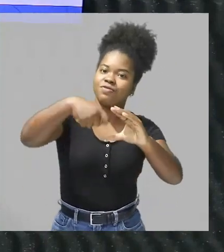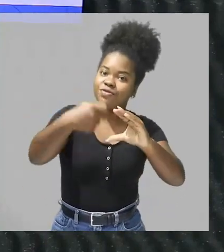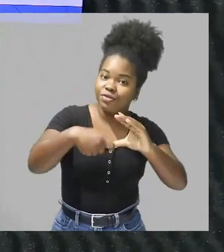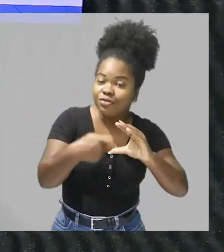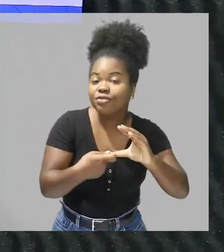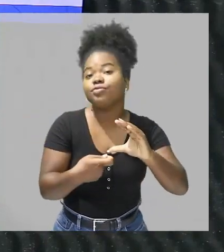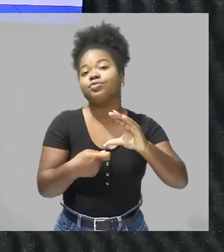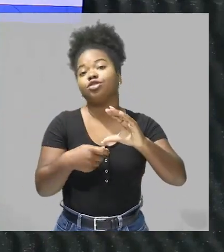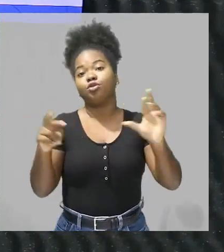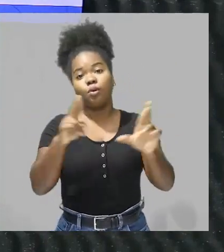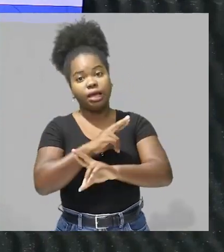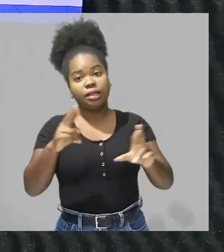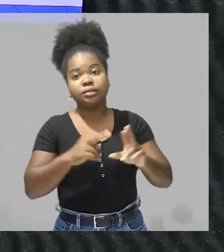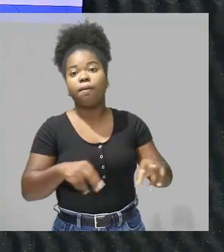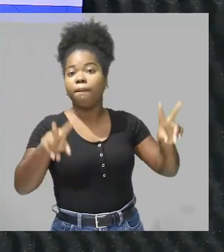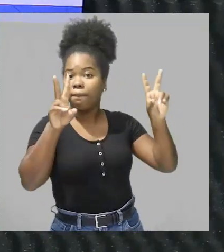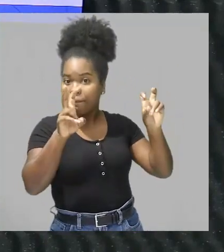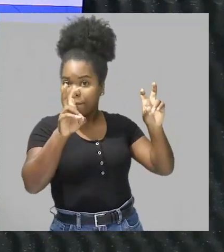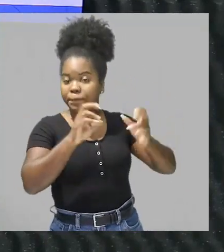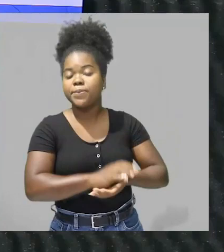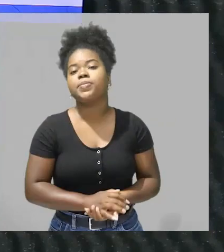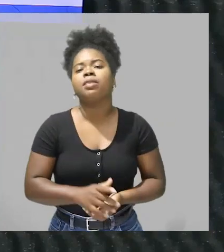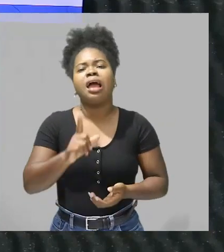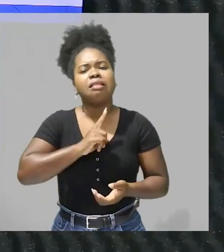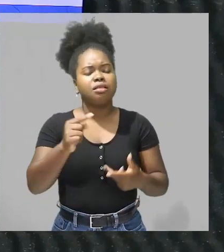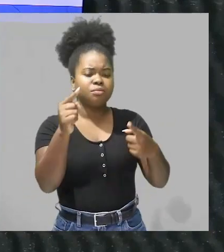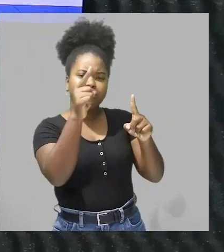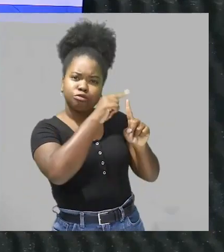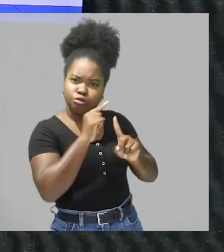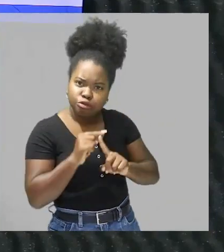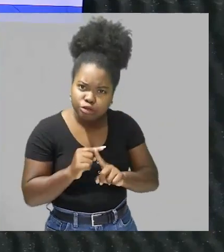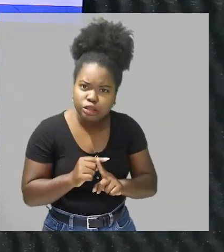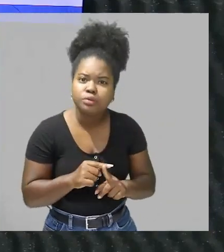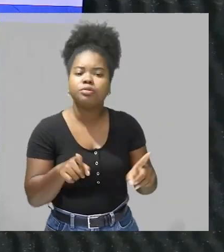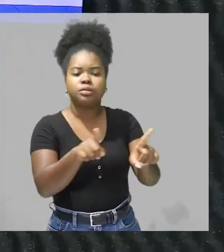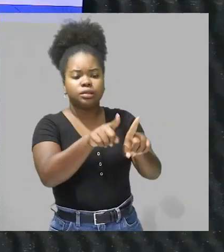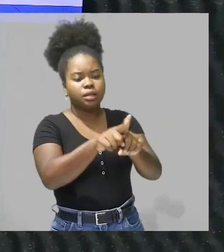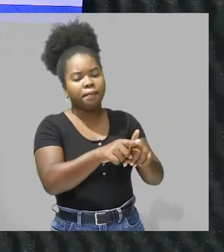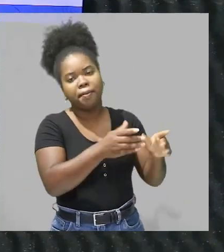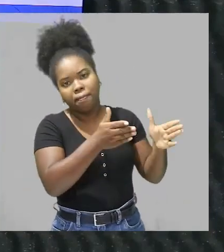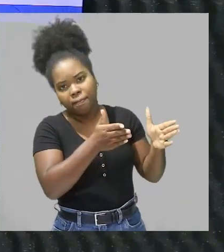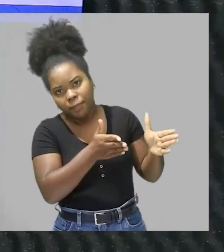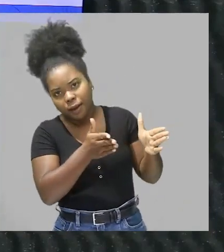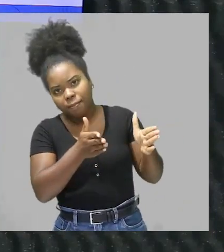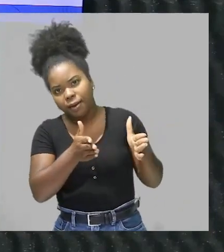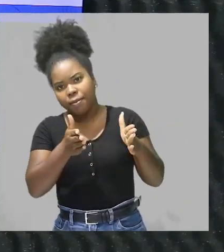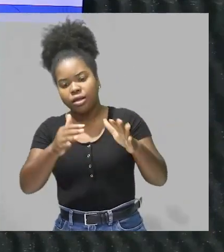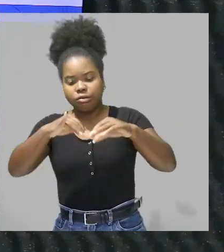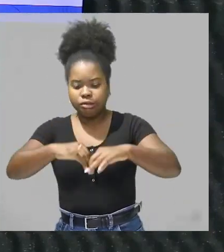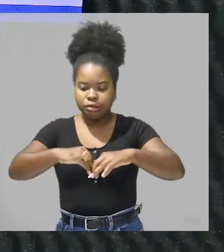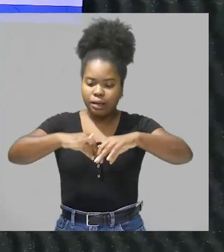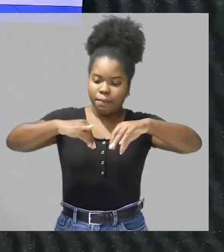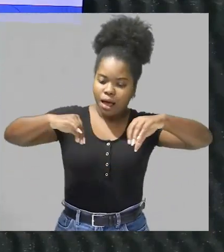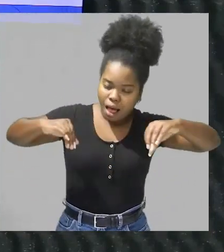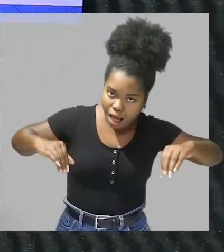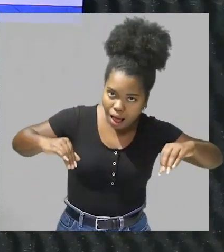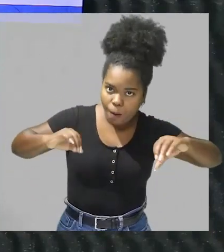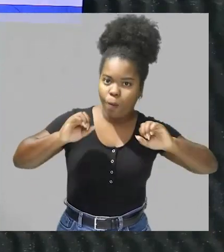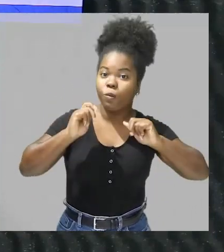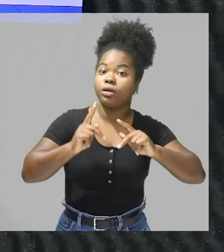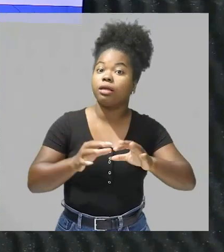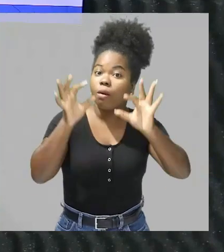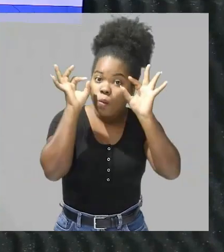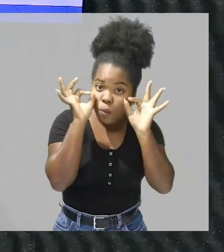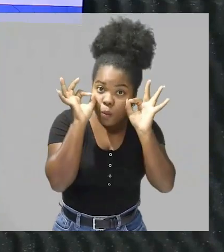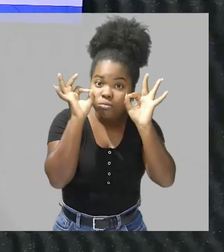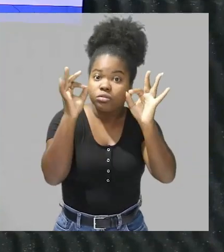desse desse tema Então vamos falar sobre os tipos de misturas e os processos de separação de misturas estão a